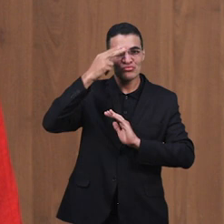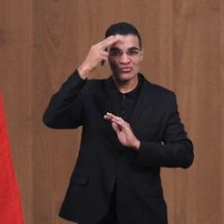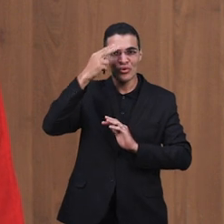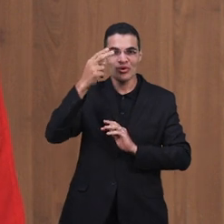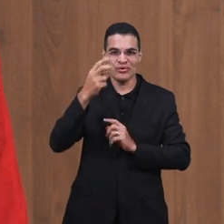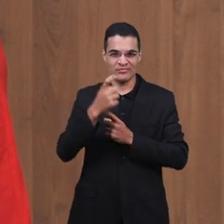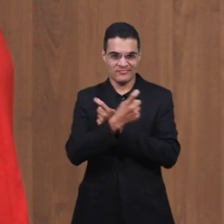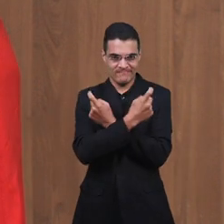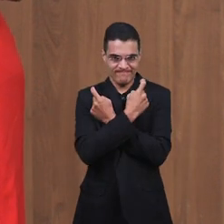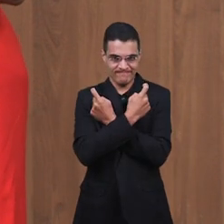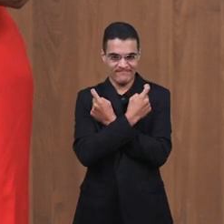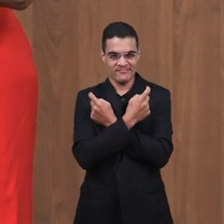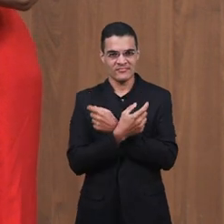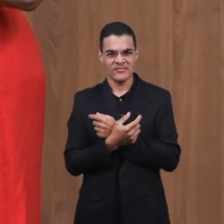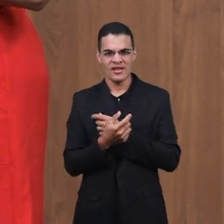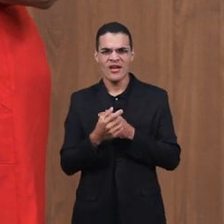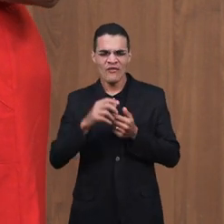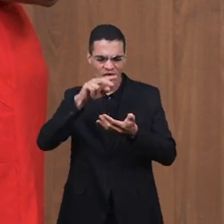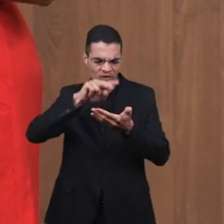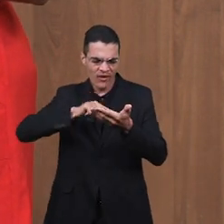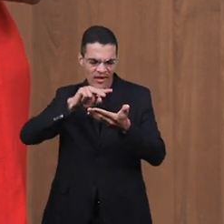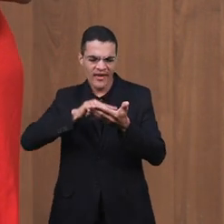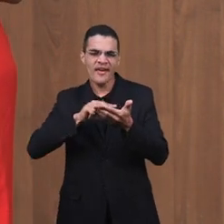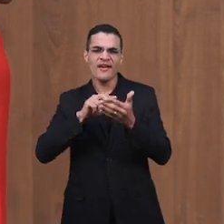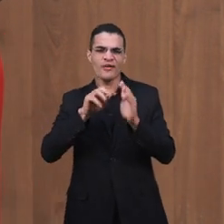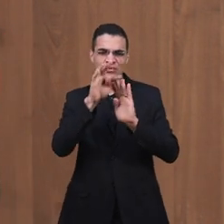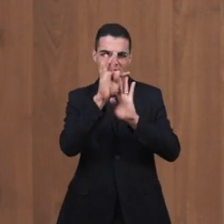nós vamos ler o texto que está em